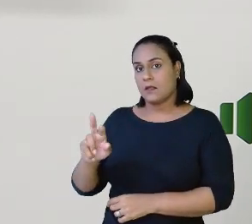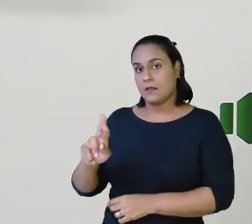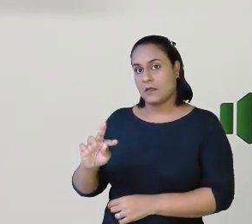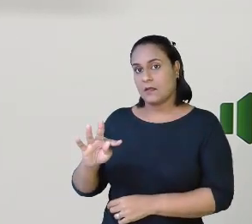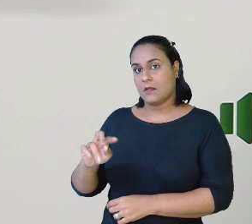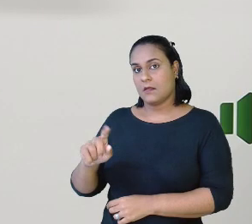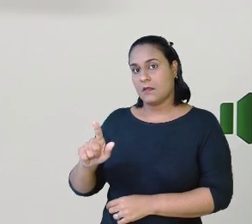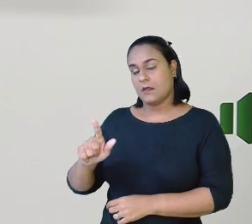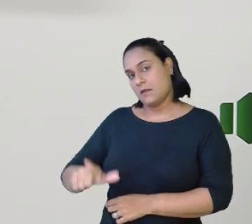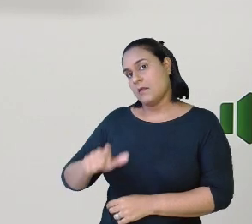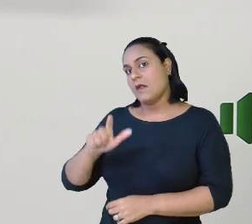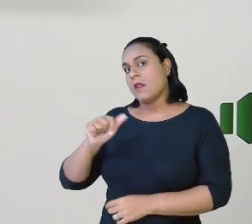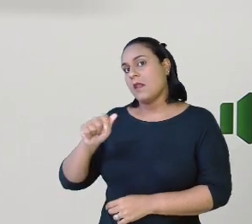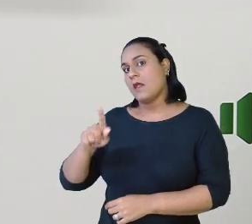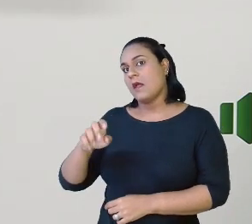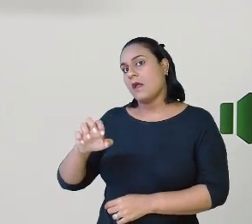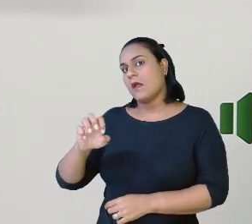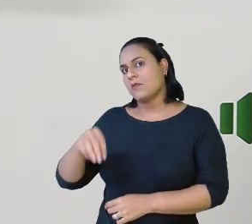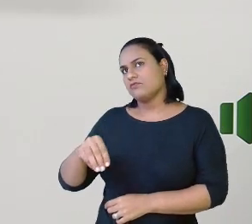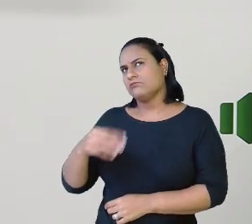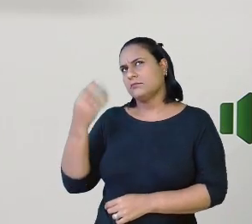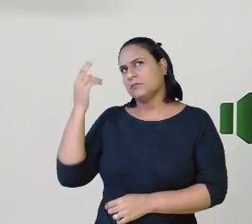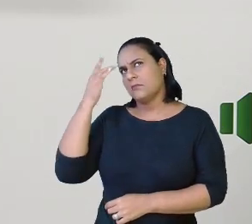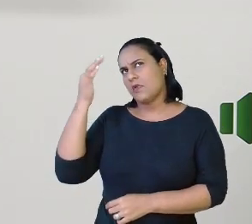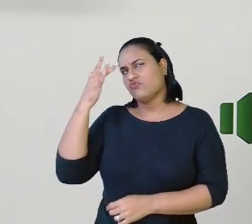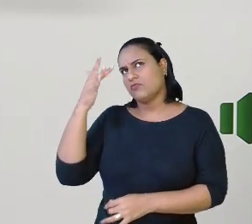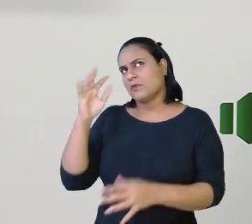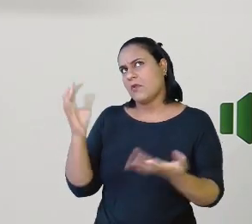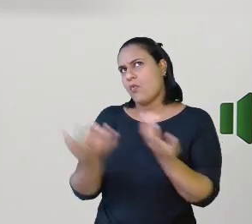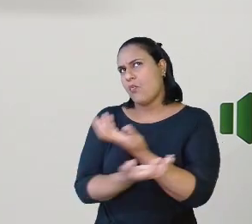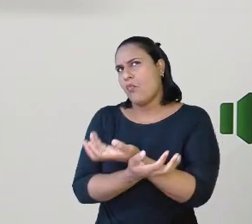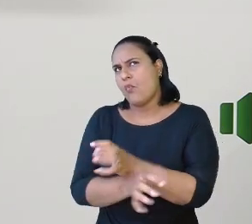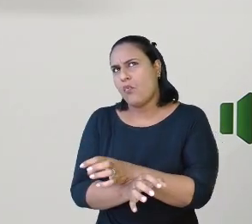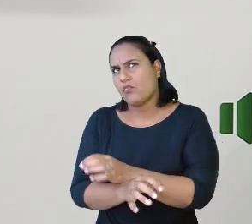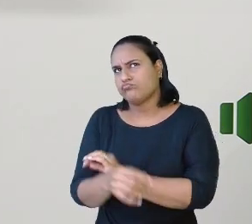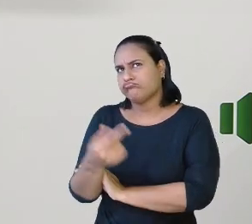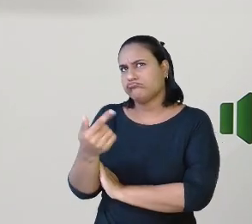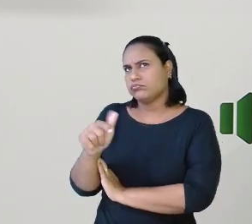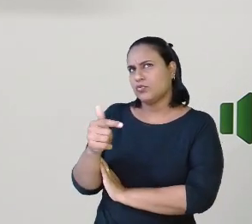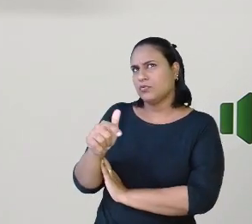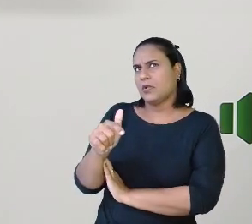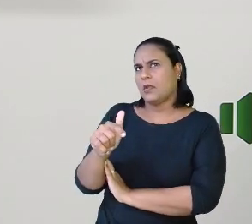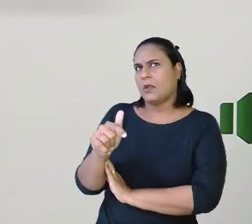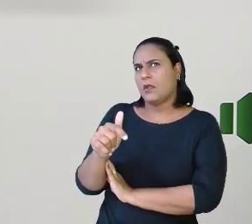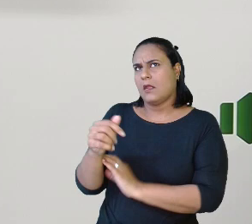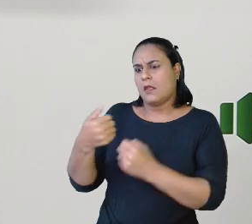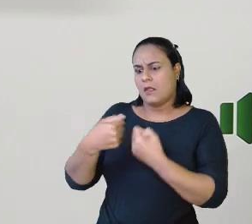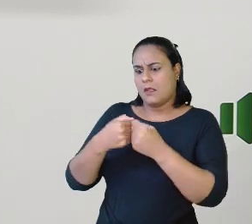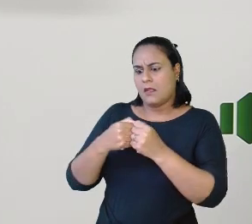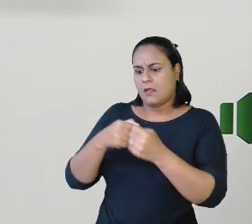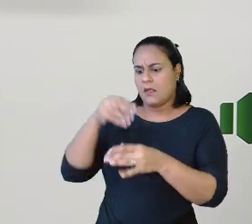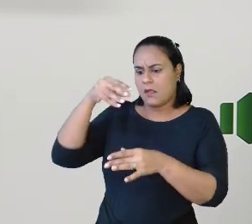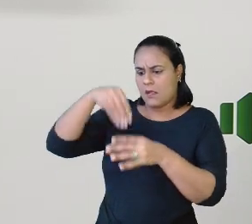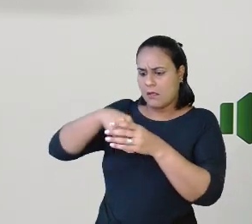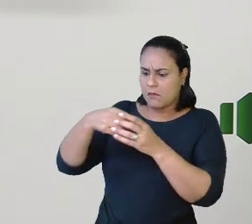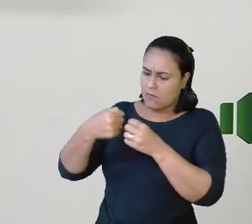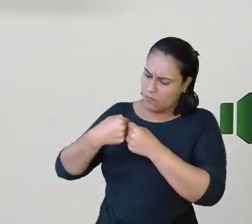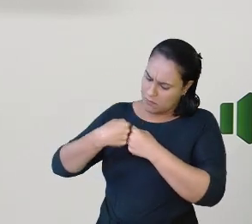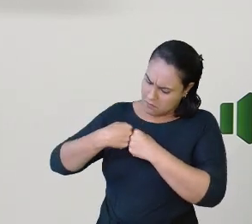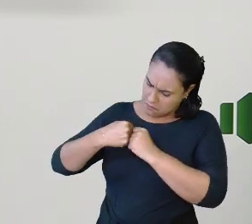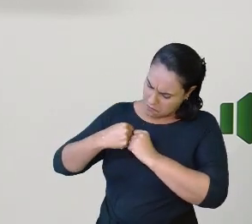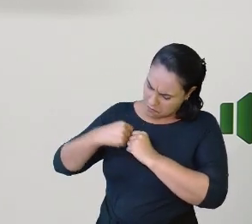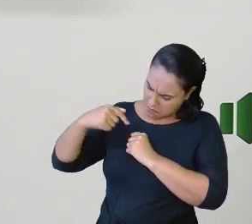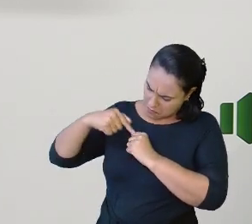quê? Imagina, o nosso osso cálcio, fósforo, se não tiver nada no meio, né, a gente vai estar movimentando aqui,